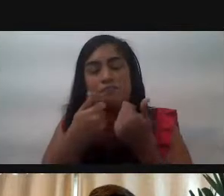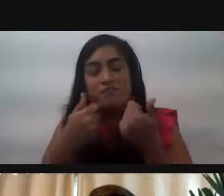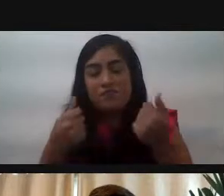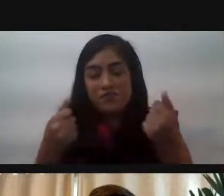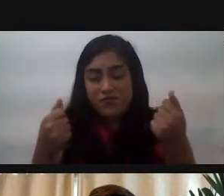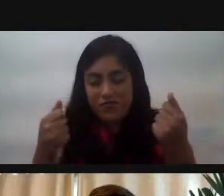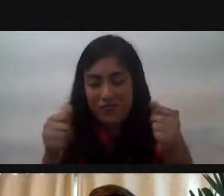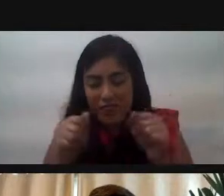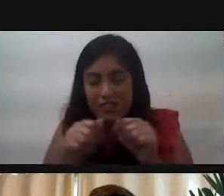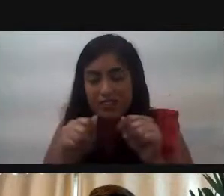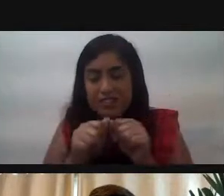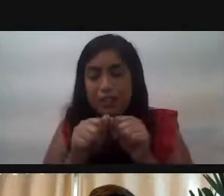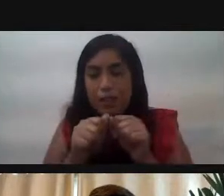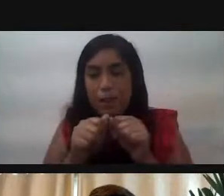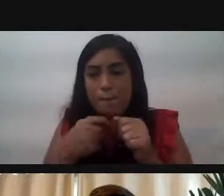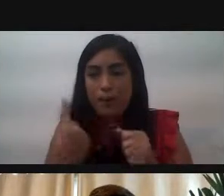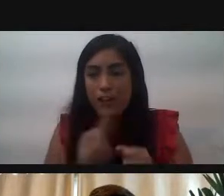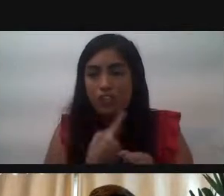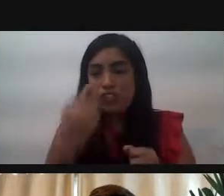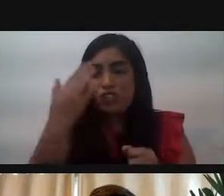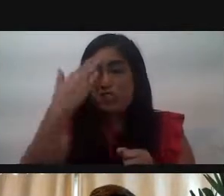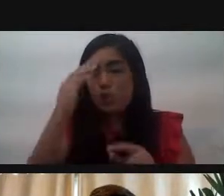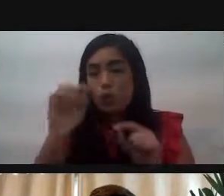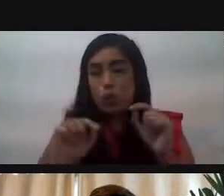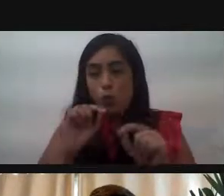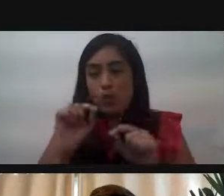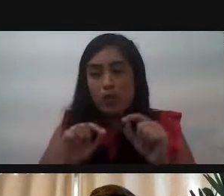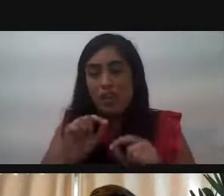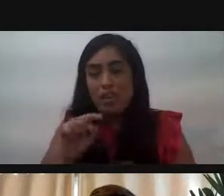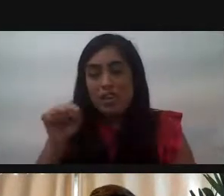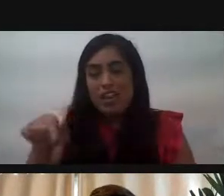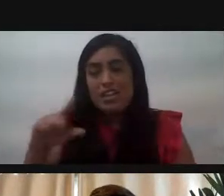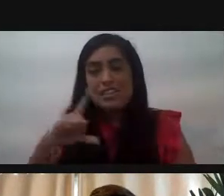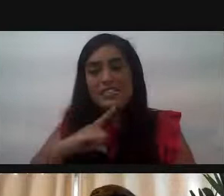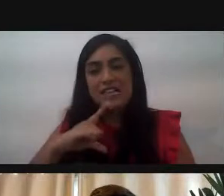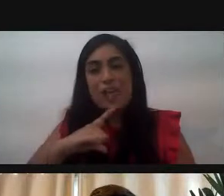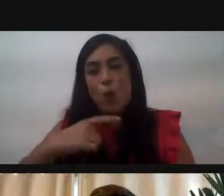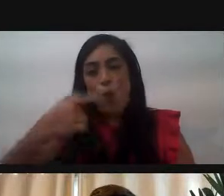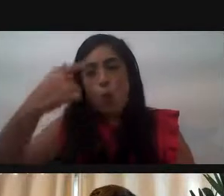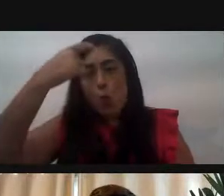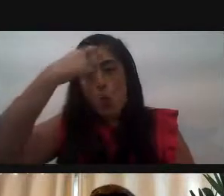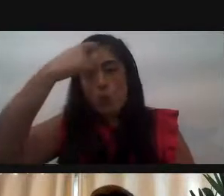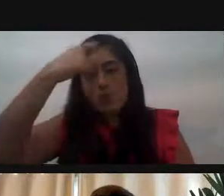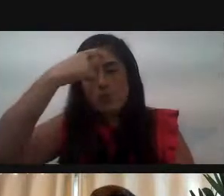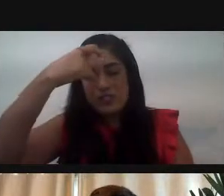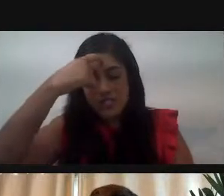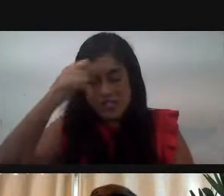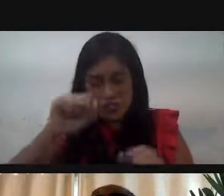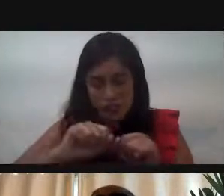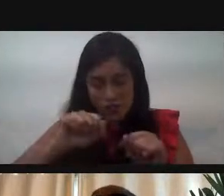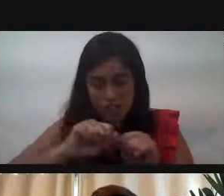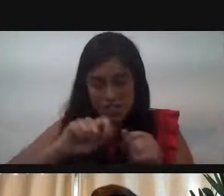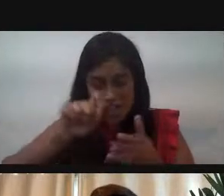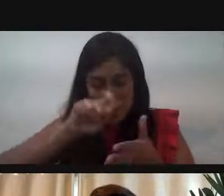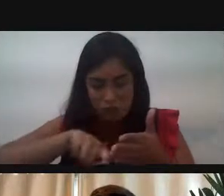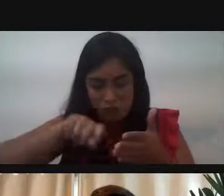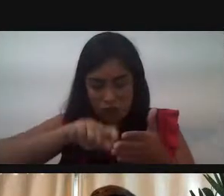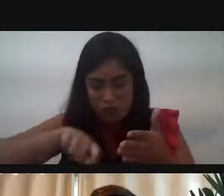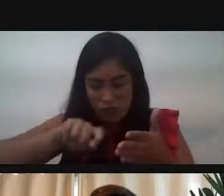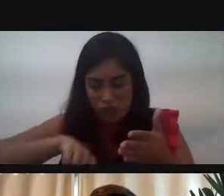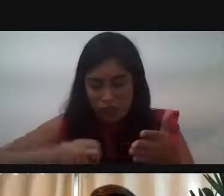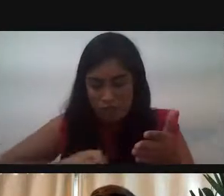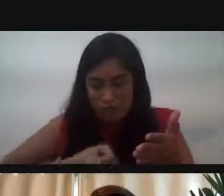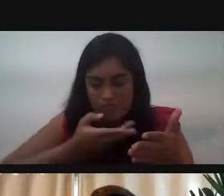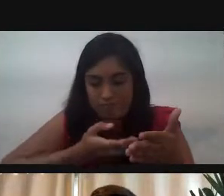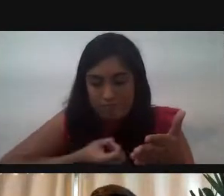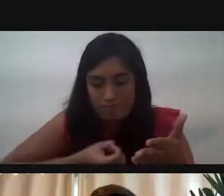tinha a consciência que conseguia fazê-lo de uma forma magistral, ou seja, ainda que ele tenha tido uma